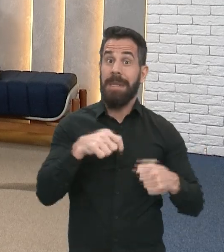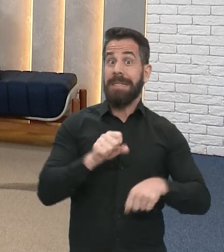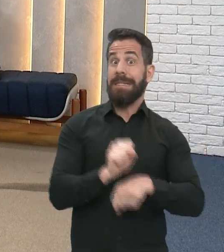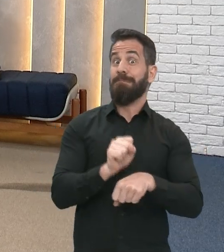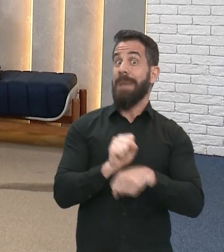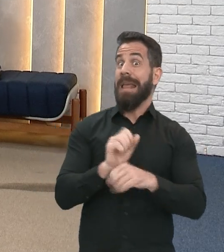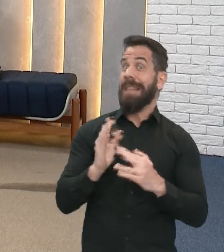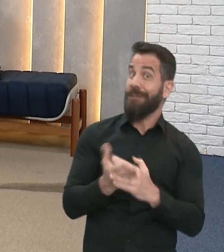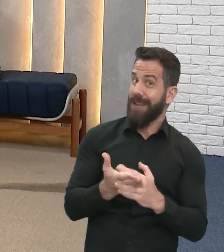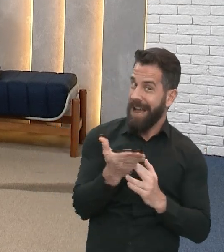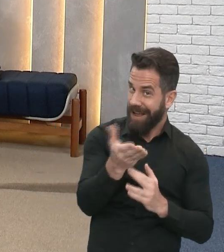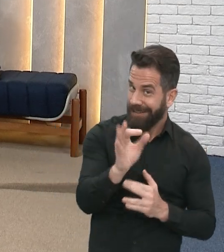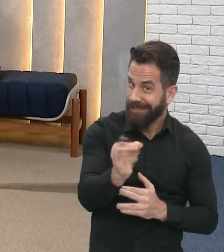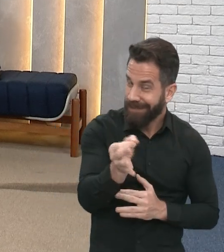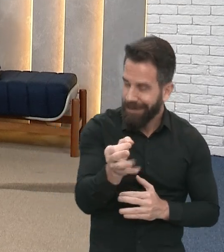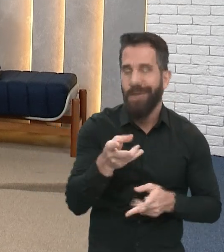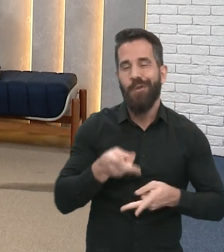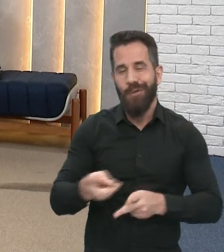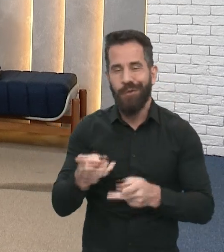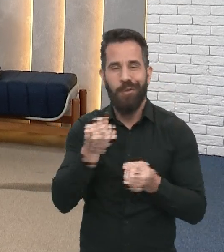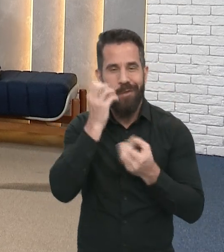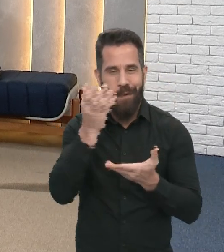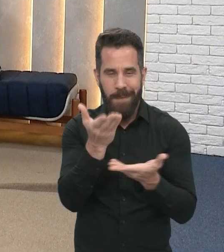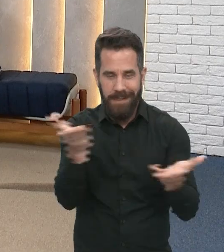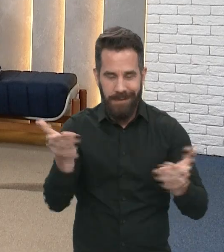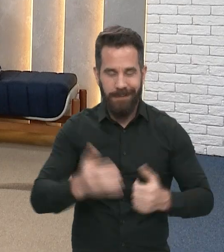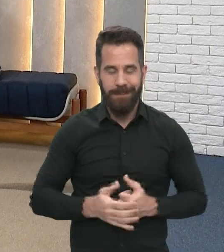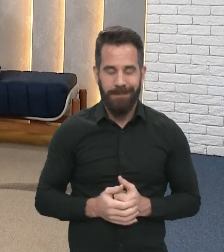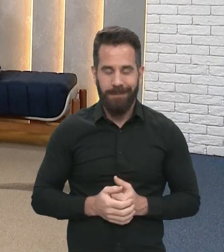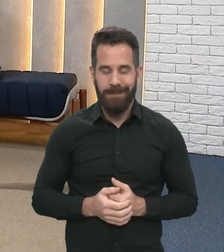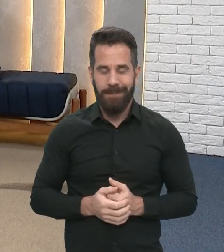gente continua, então, daqui a pouquinho falando sobre isso.